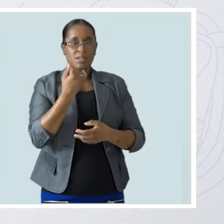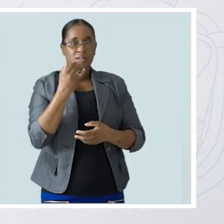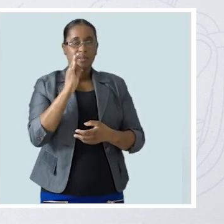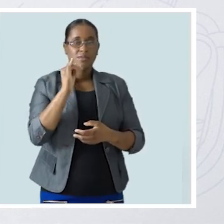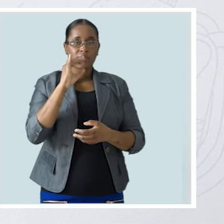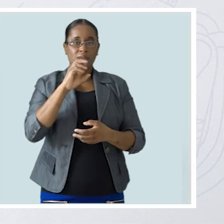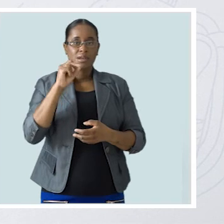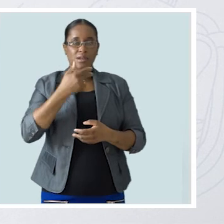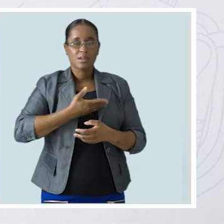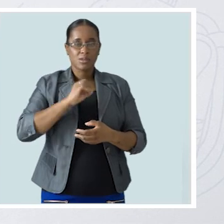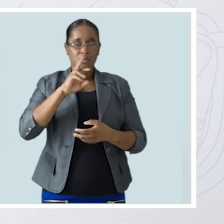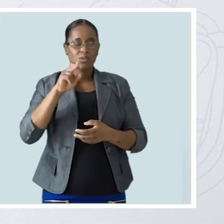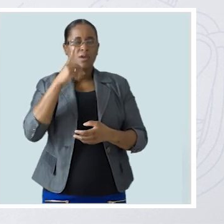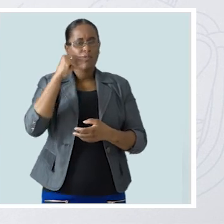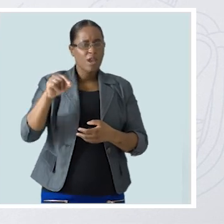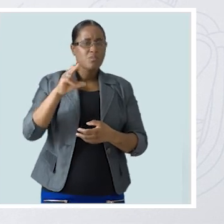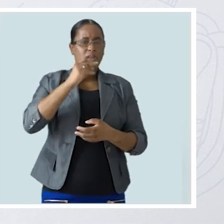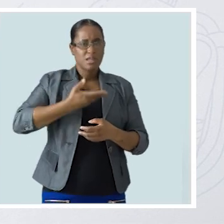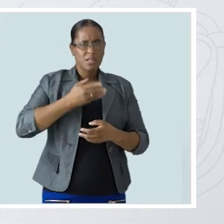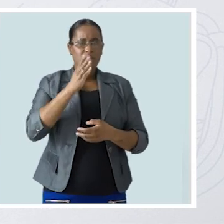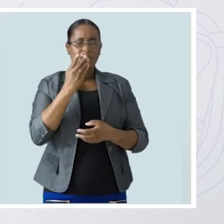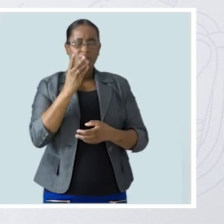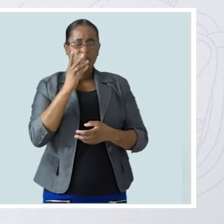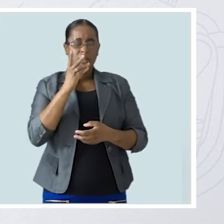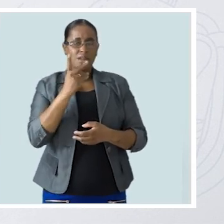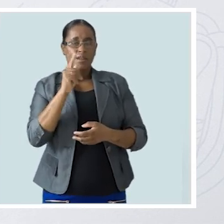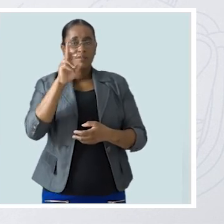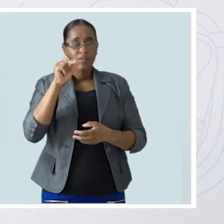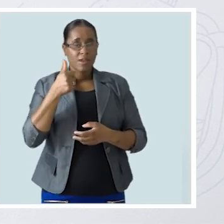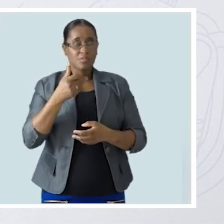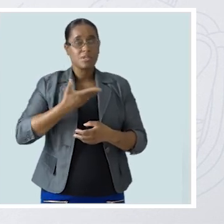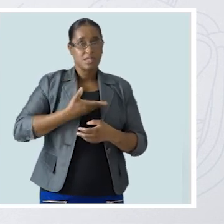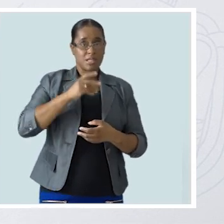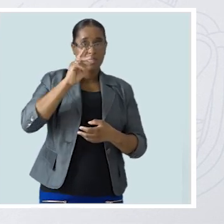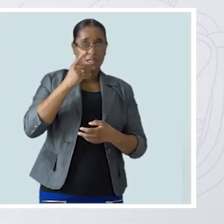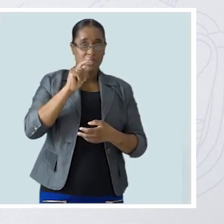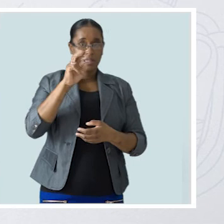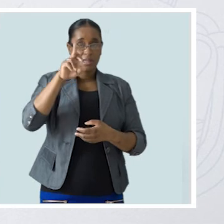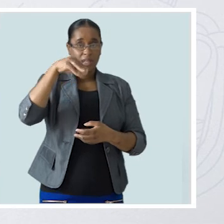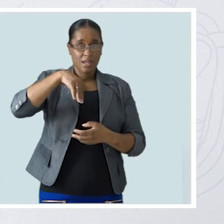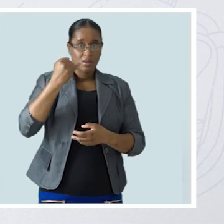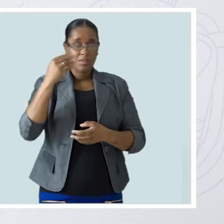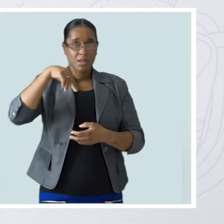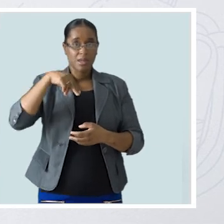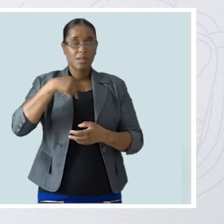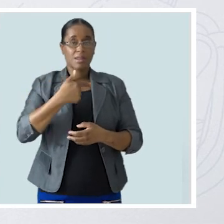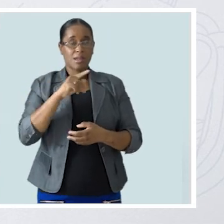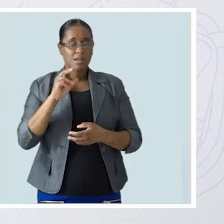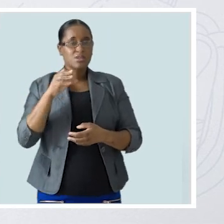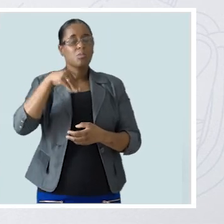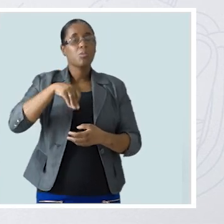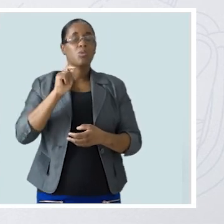verbos, advérbios, preposições, determinantes e pronomes. E estudamos um bocadinho